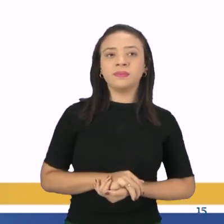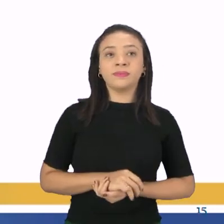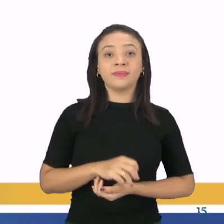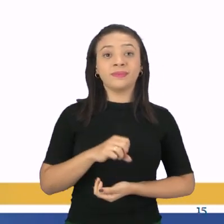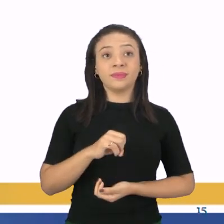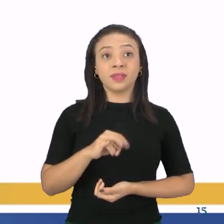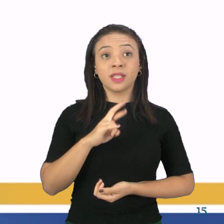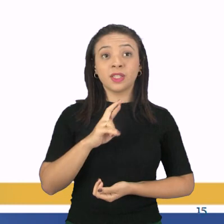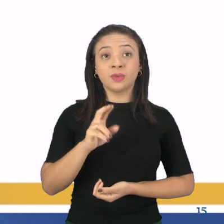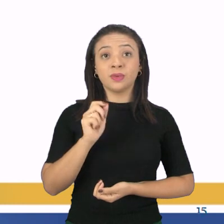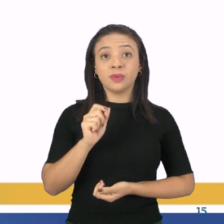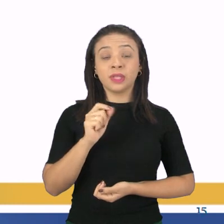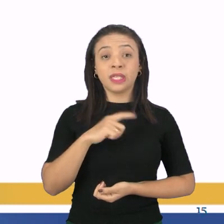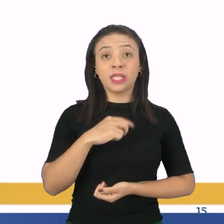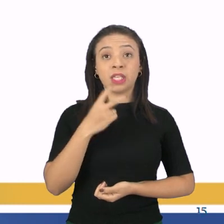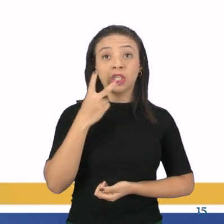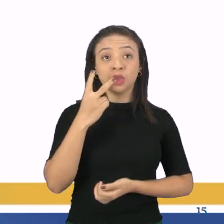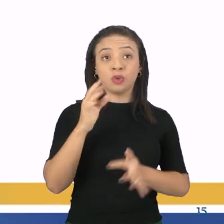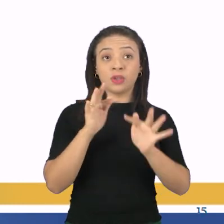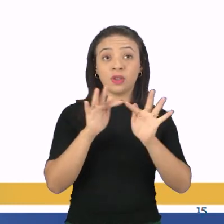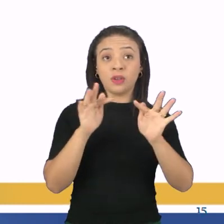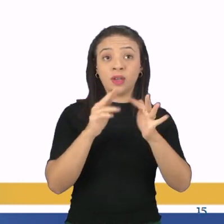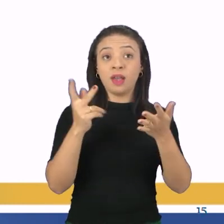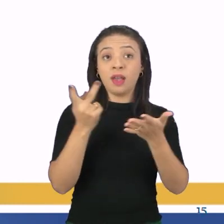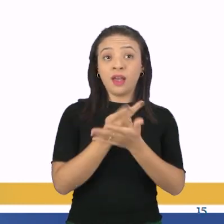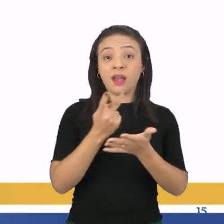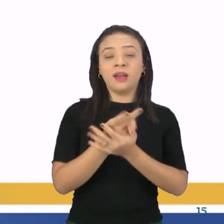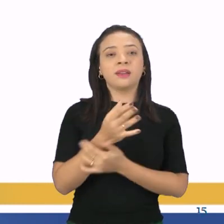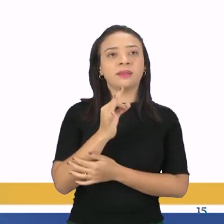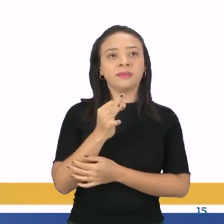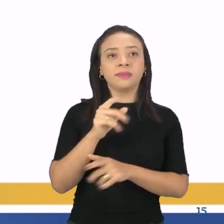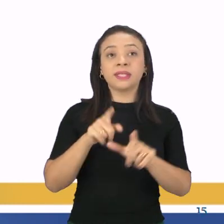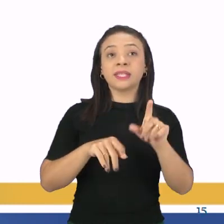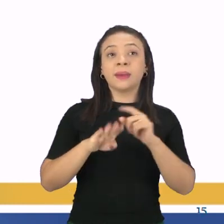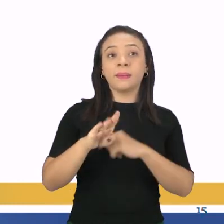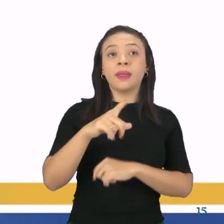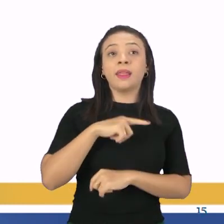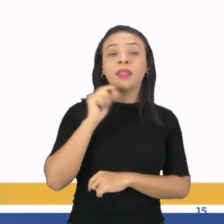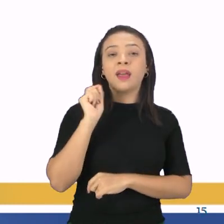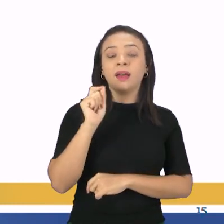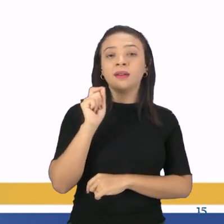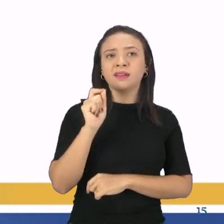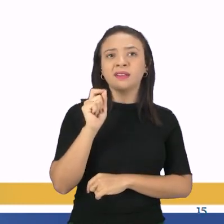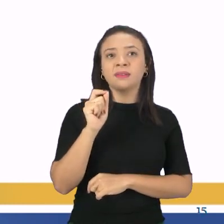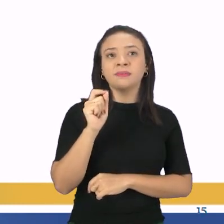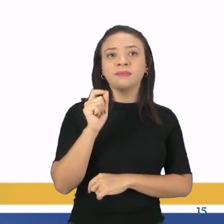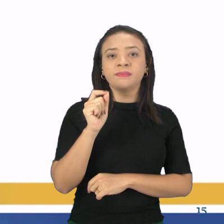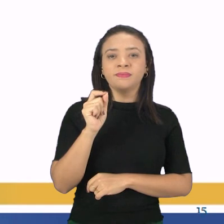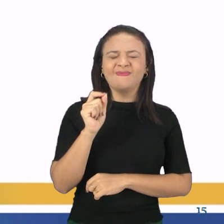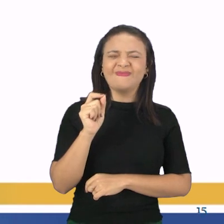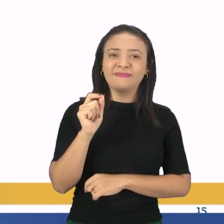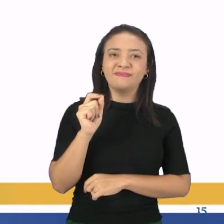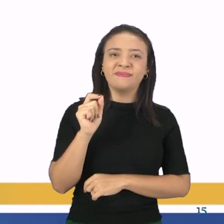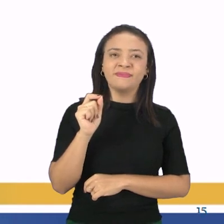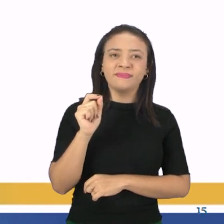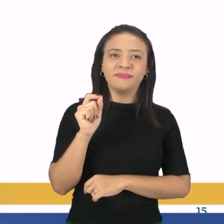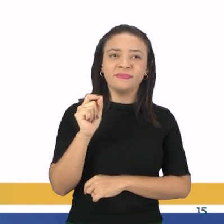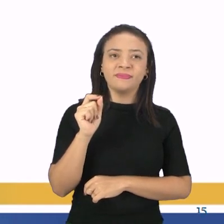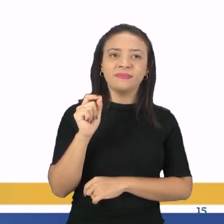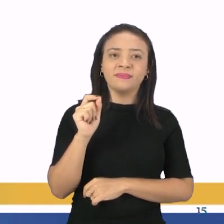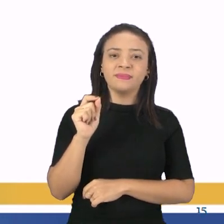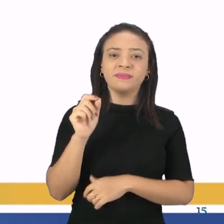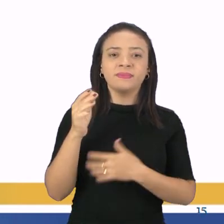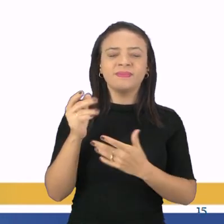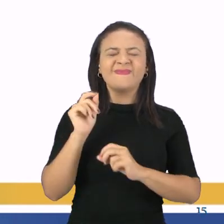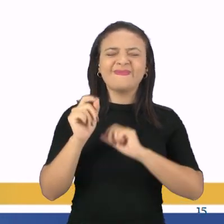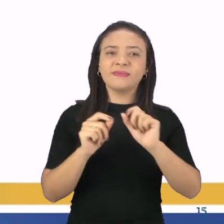vocês responderam que há 2 frases erradas, acertaram. Então, na letra B, nós temos My parents is very old.